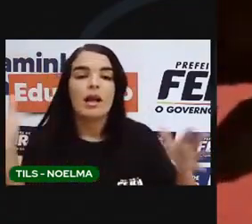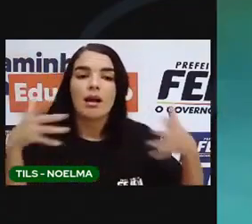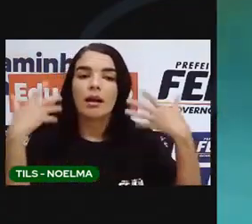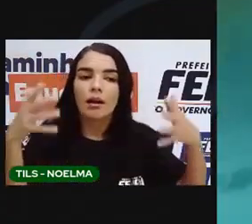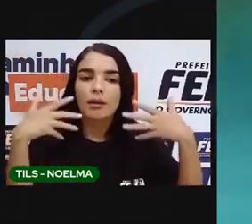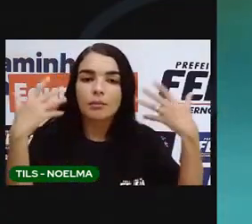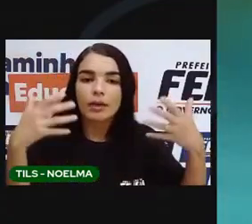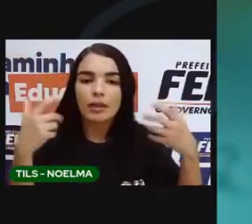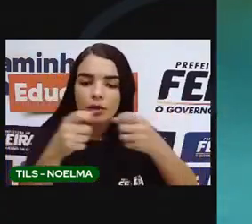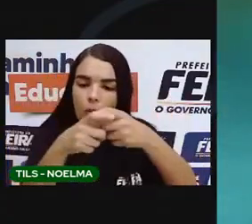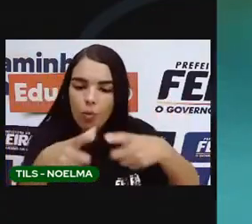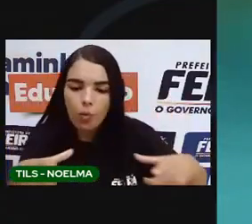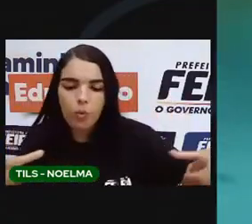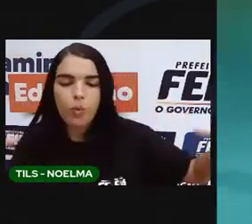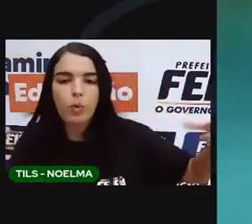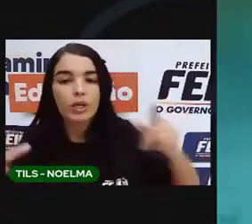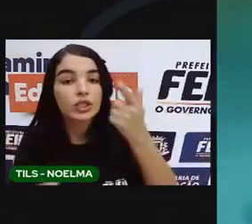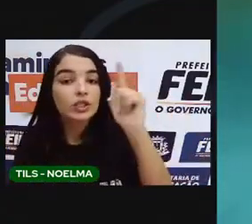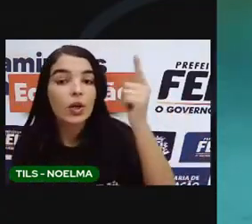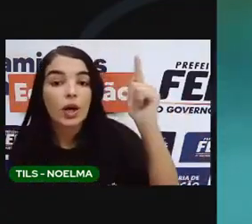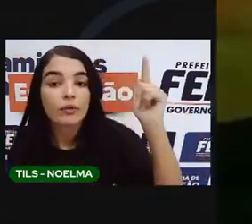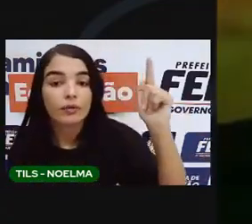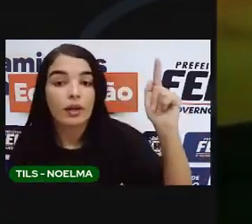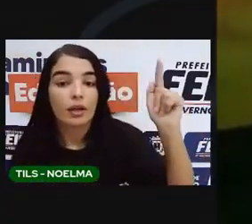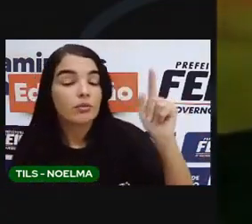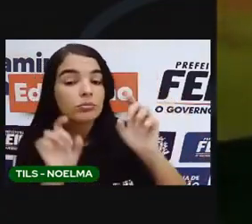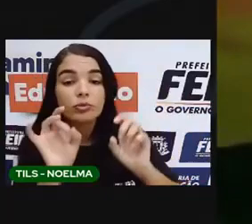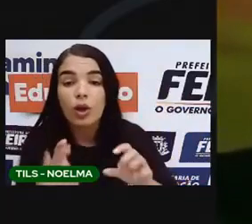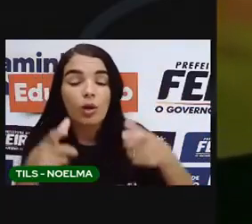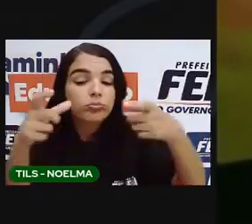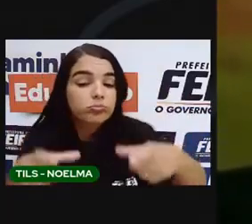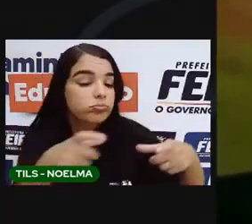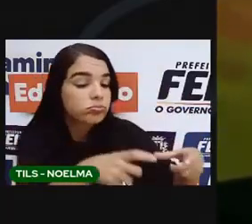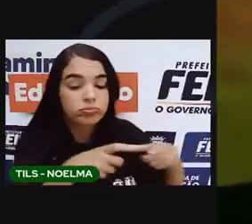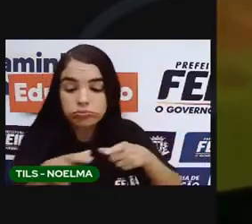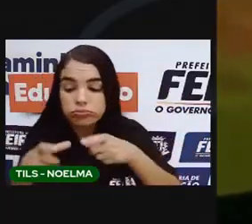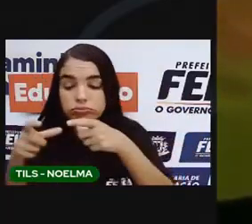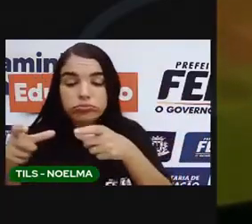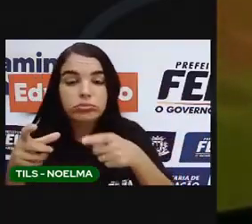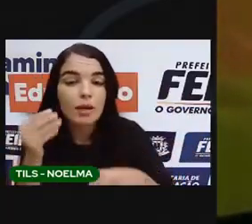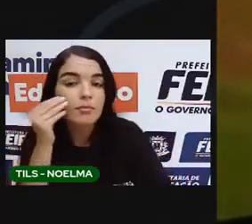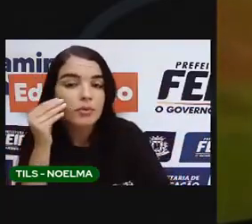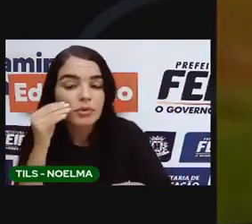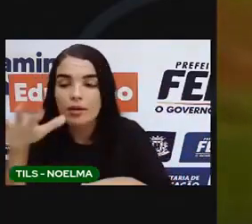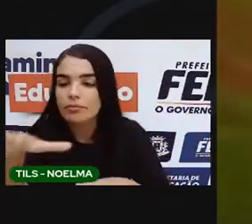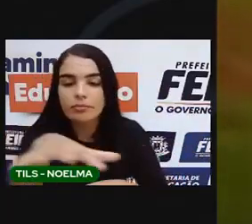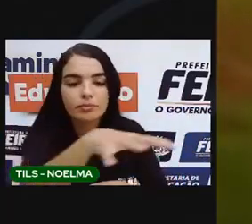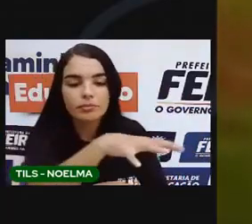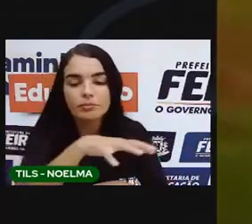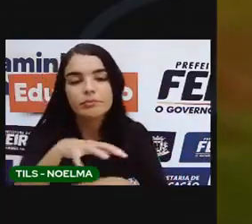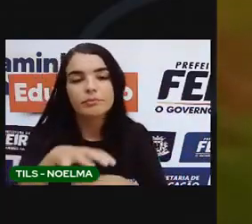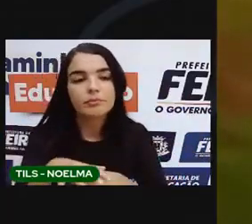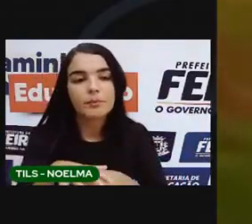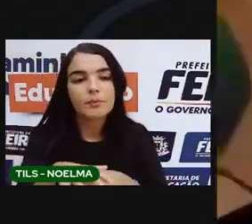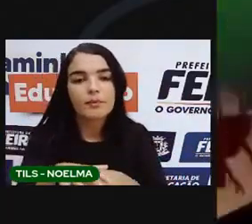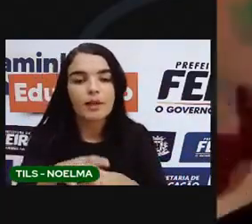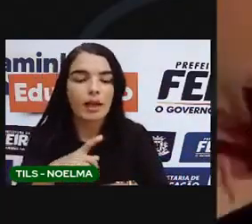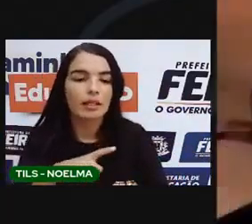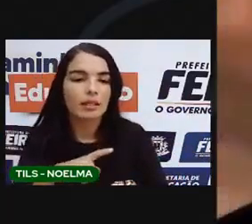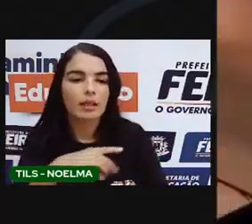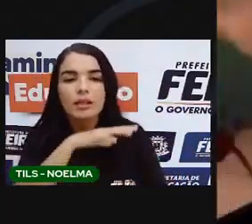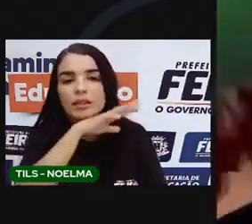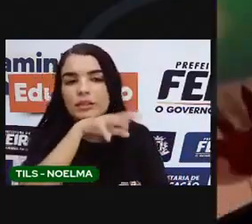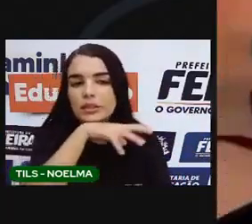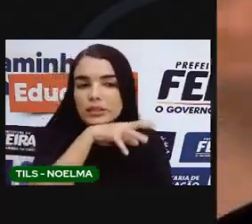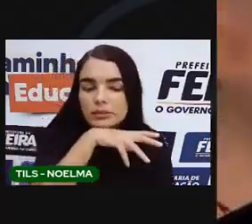geográficas. Então, biomas são espaços geográficos e apresentam um somatório de ecossistemas, vizinhos e semelhantes. Esses biomas eles podem